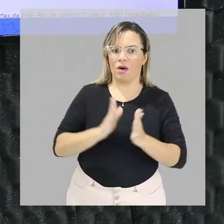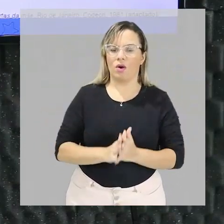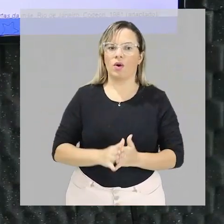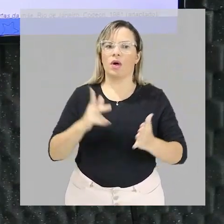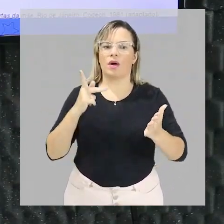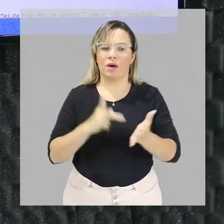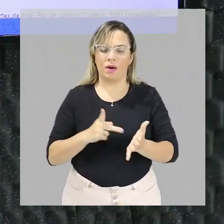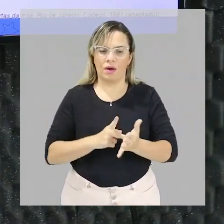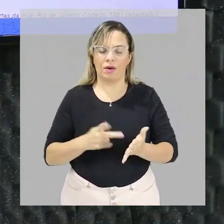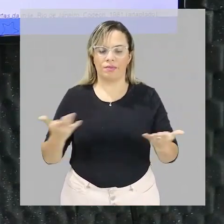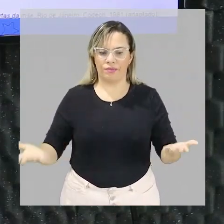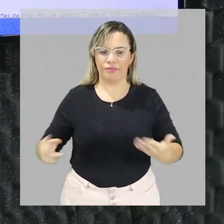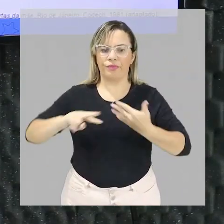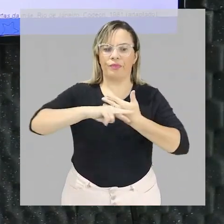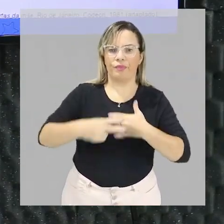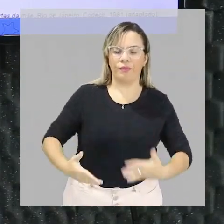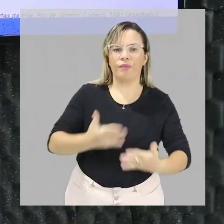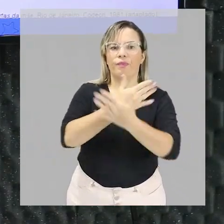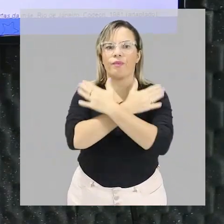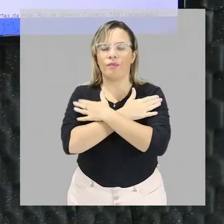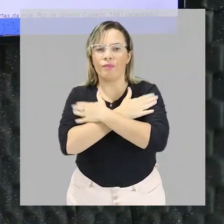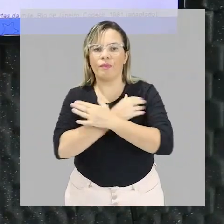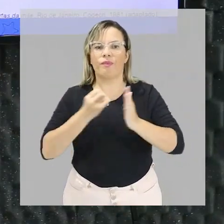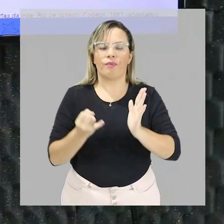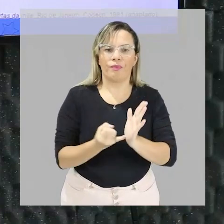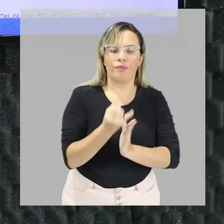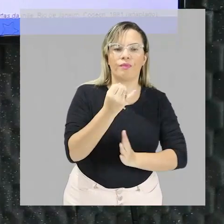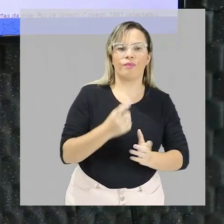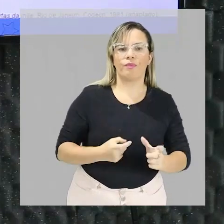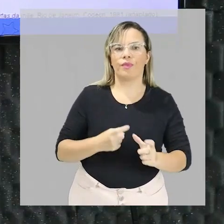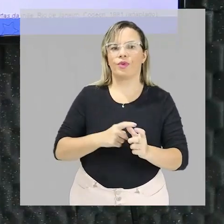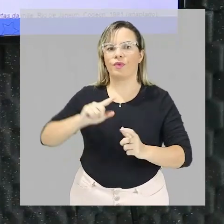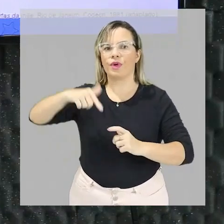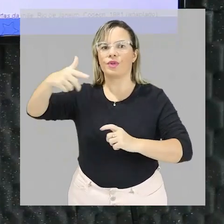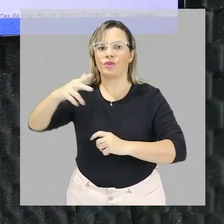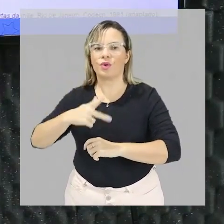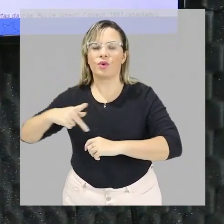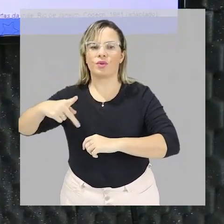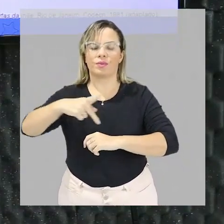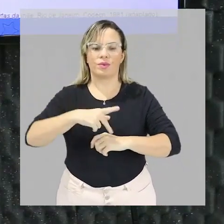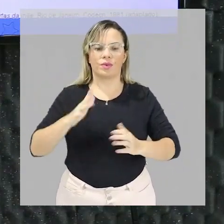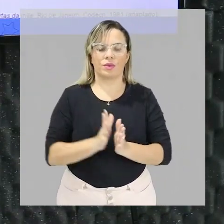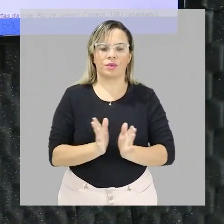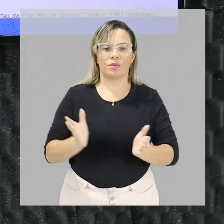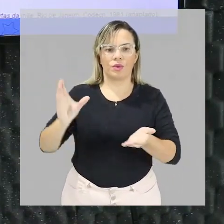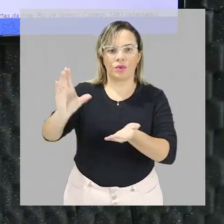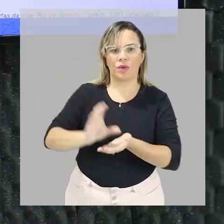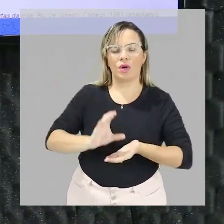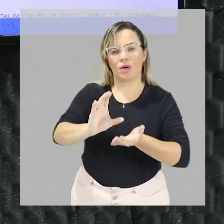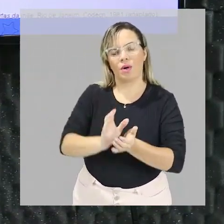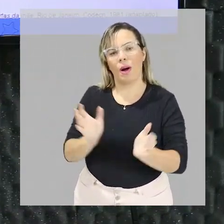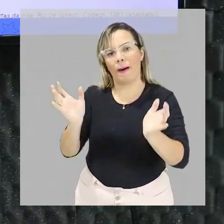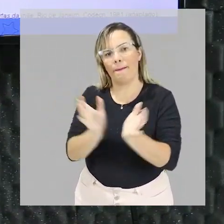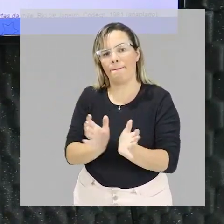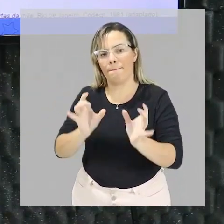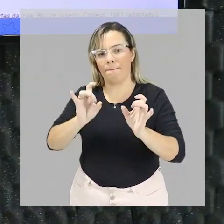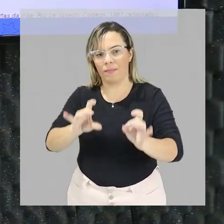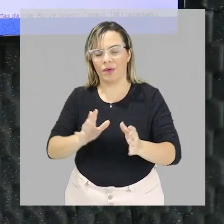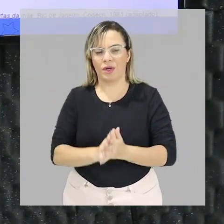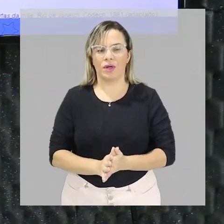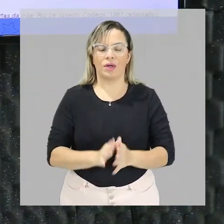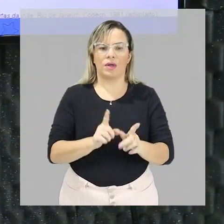do desemprego, da inflação, da dívida externa acentuada e da concentração de renda, além do